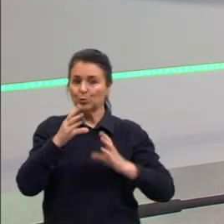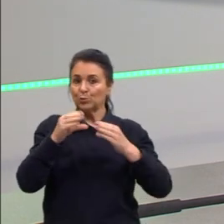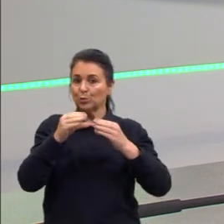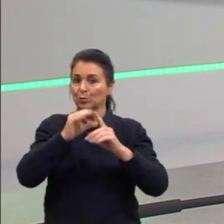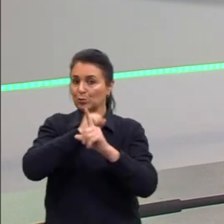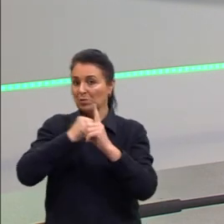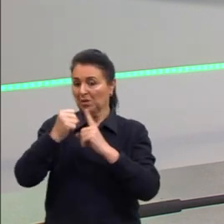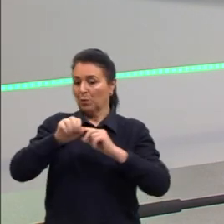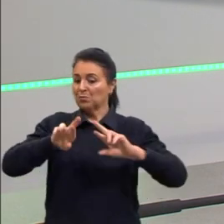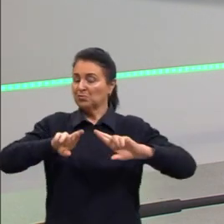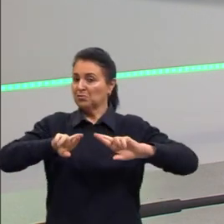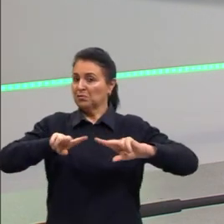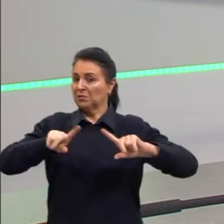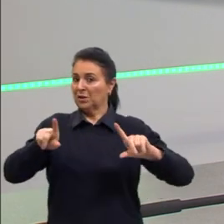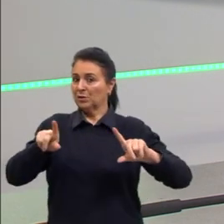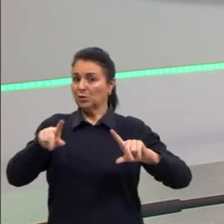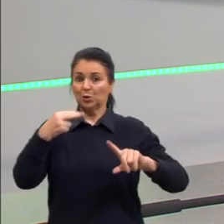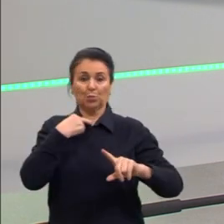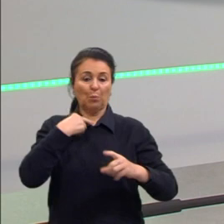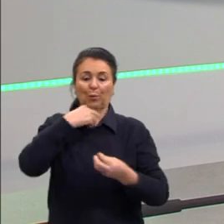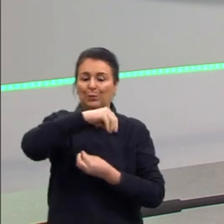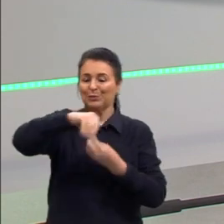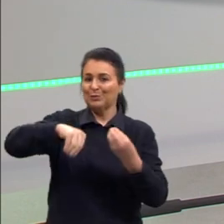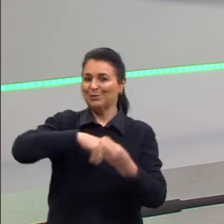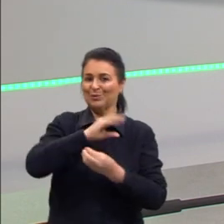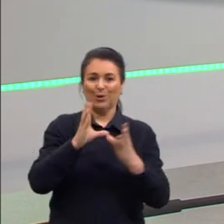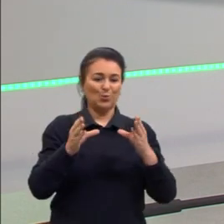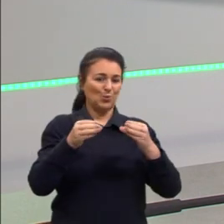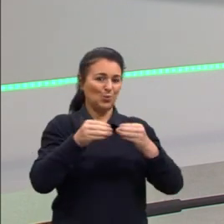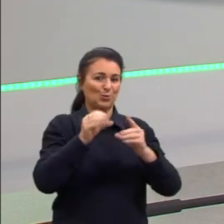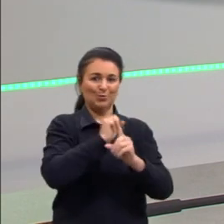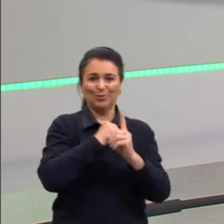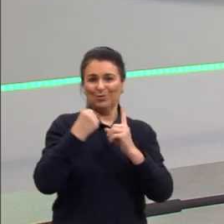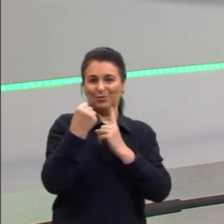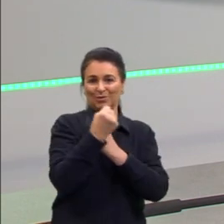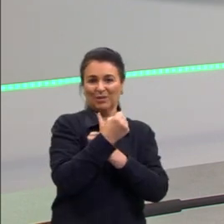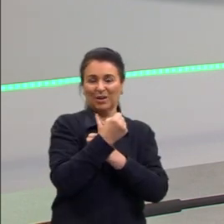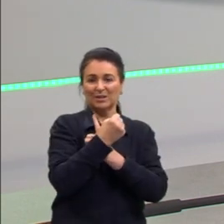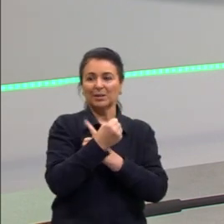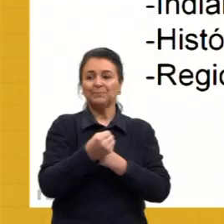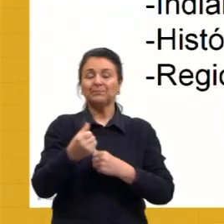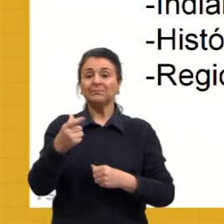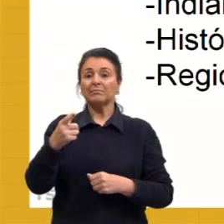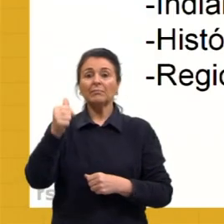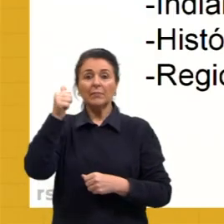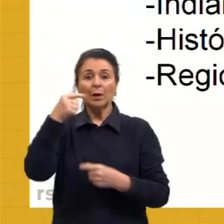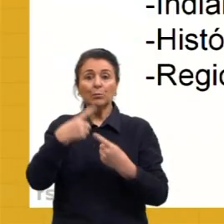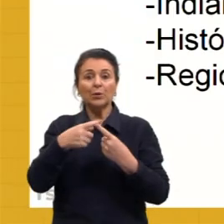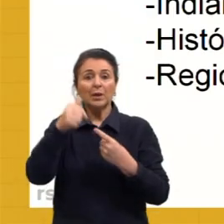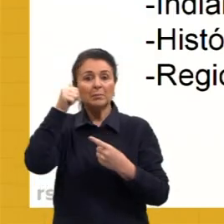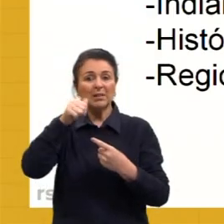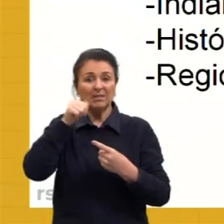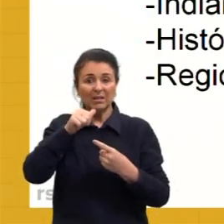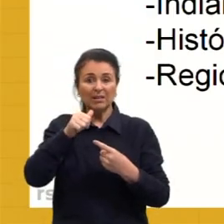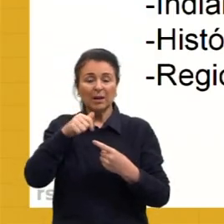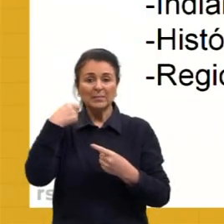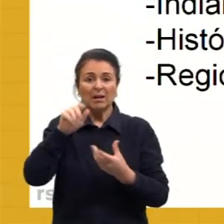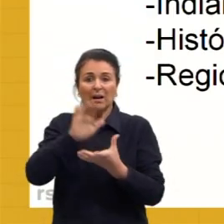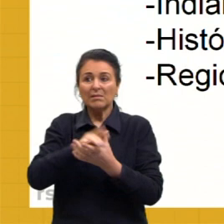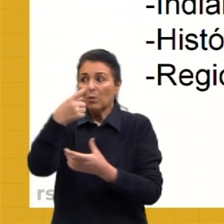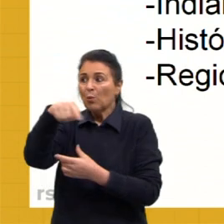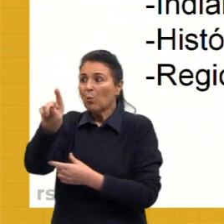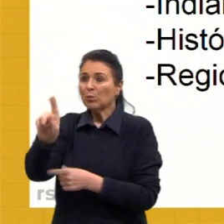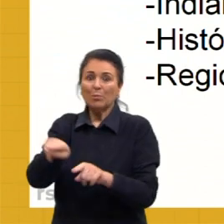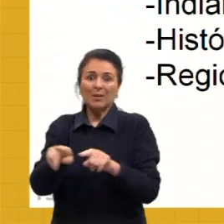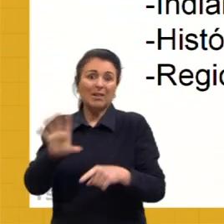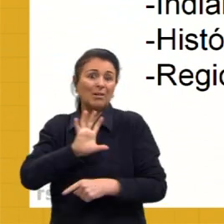ali né das classes sociais se misturar com outra classe social que não seja sua e ela já está Prometida para o outro que ela não ama então a gente